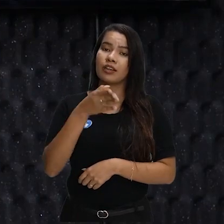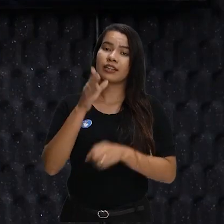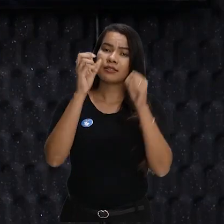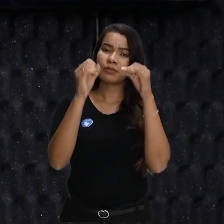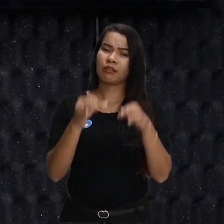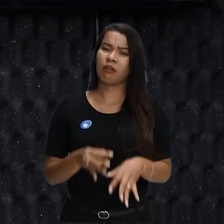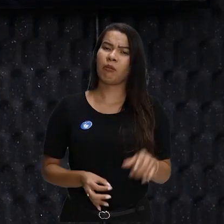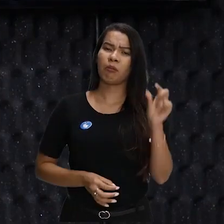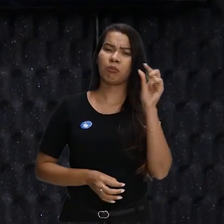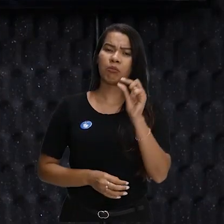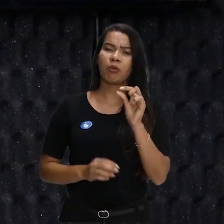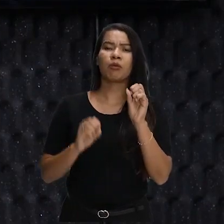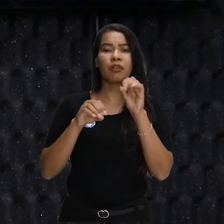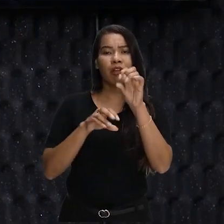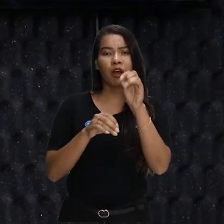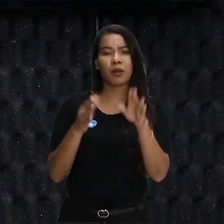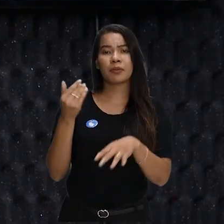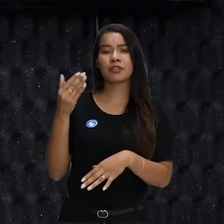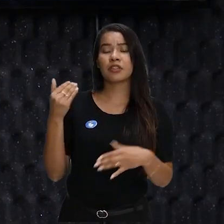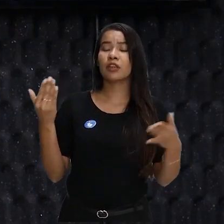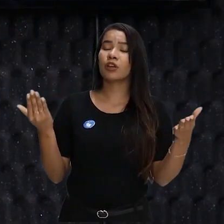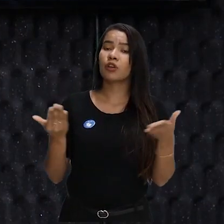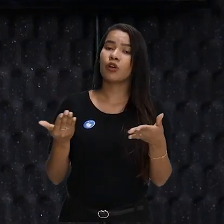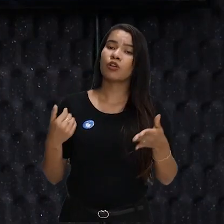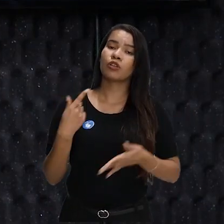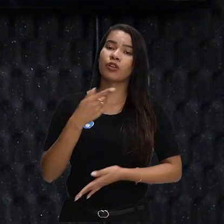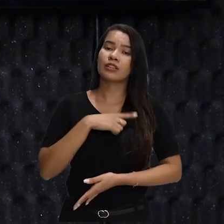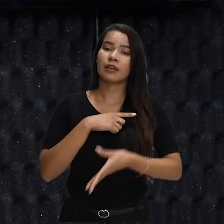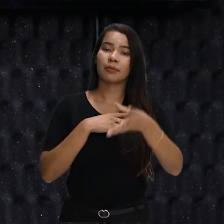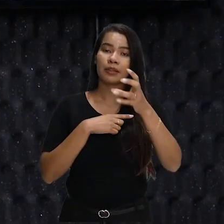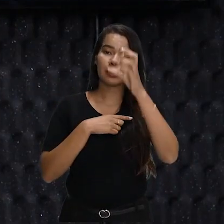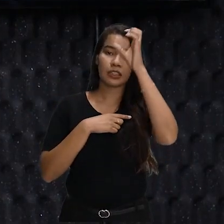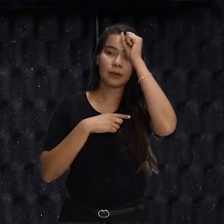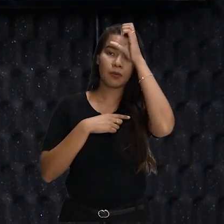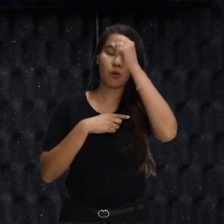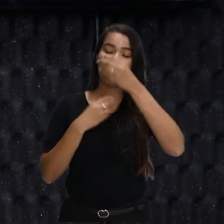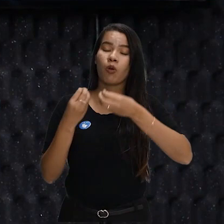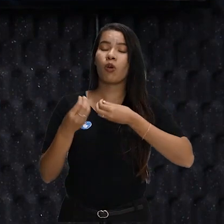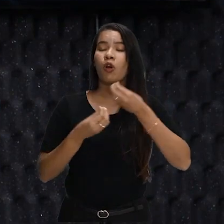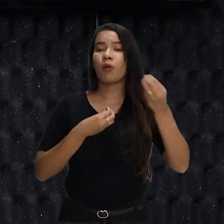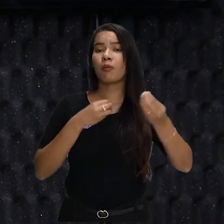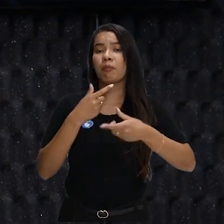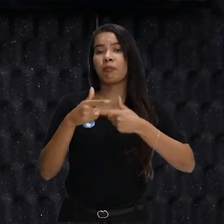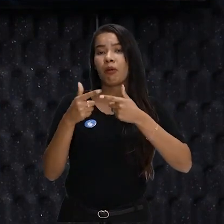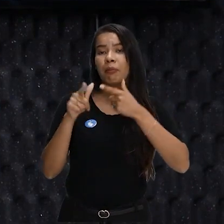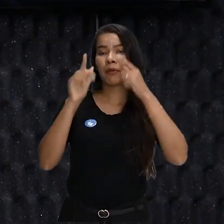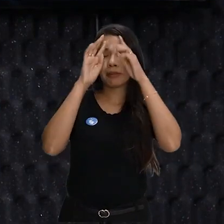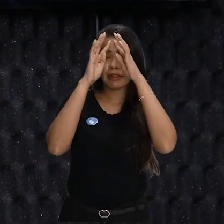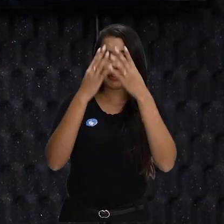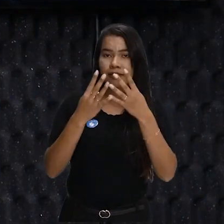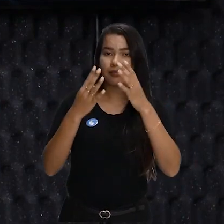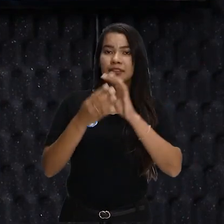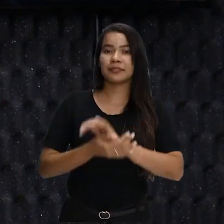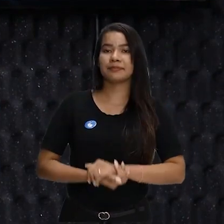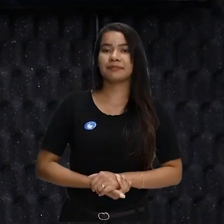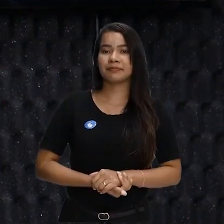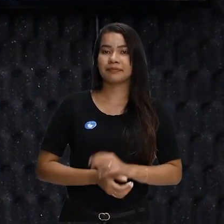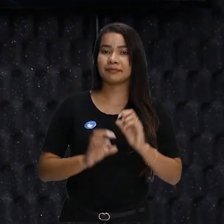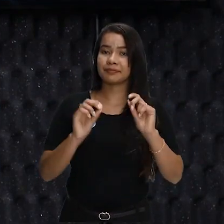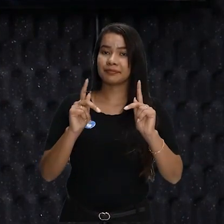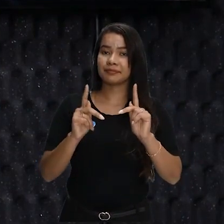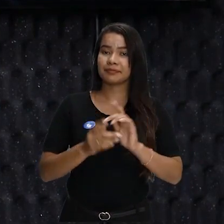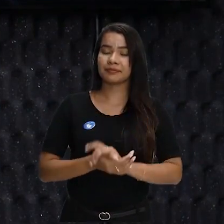gente vai ver como é que a gente pode resolver problemas, né, usando esses conceitos aí que a gente acabou de falar,